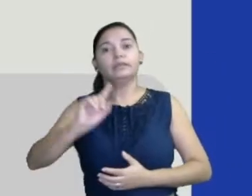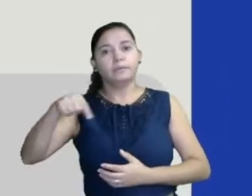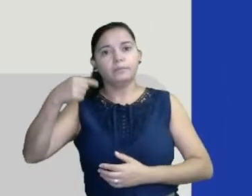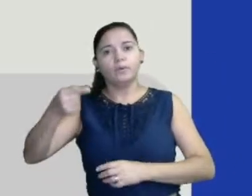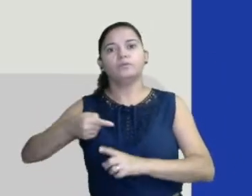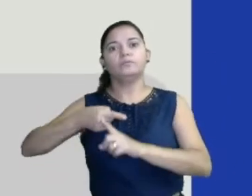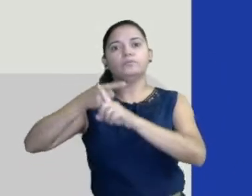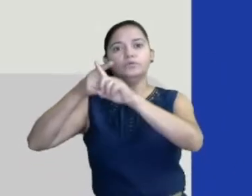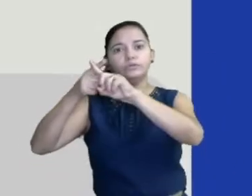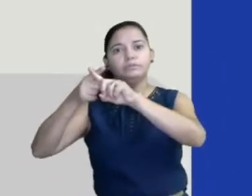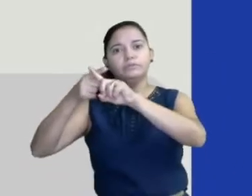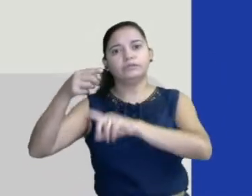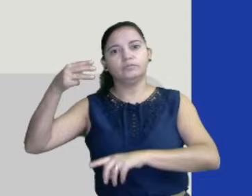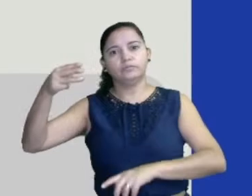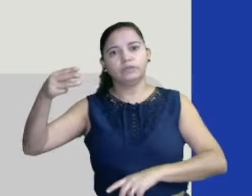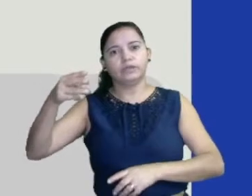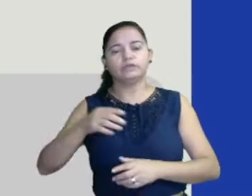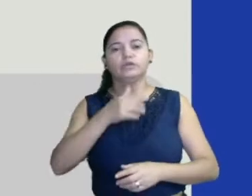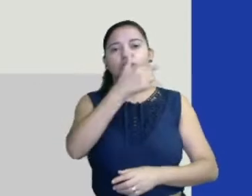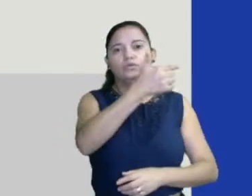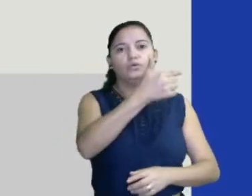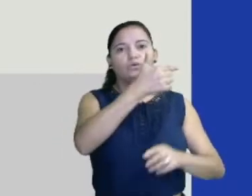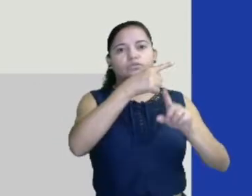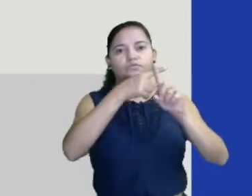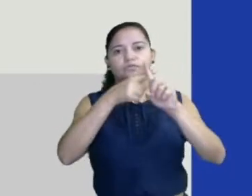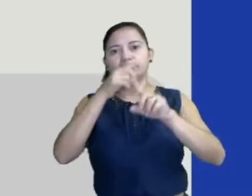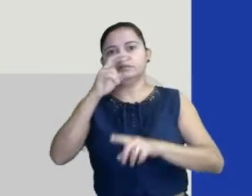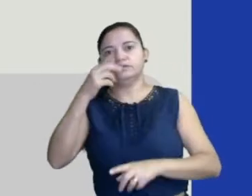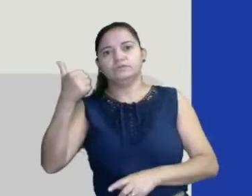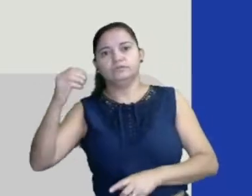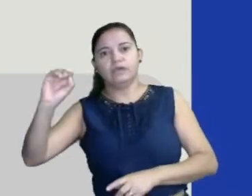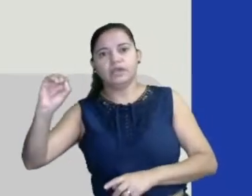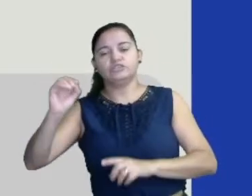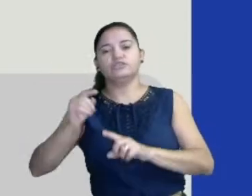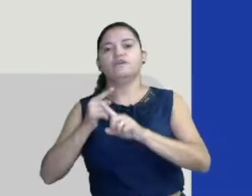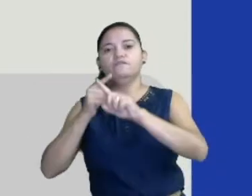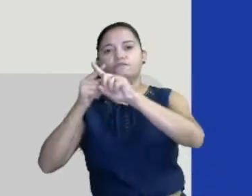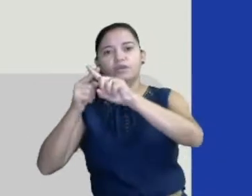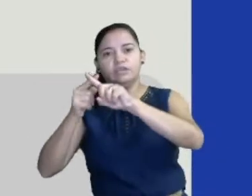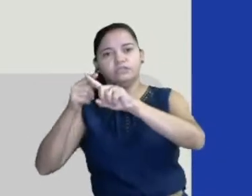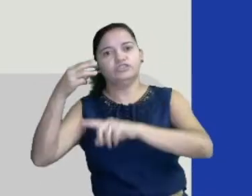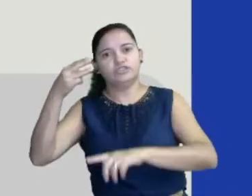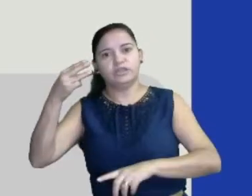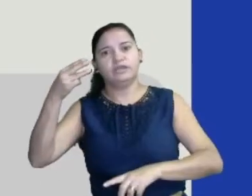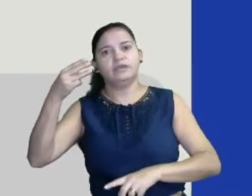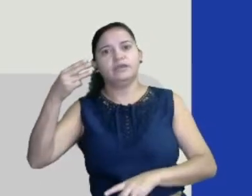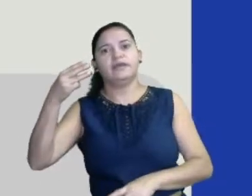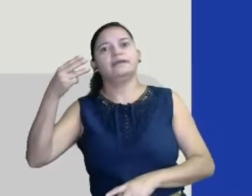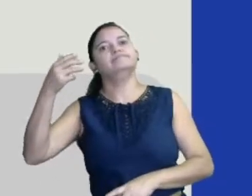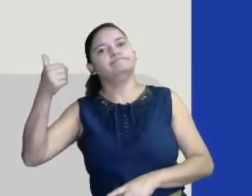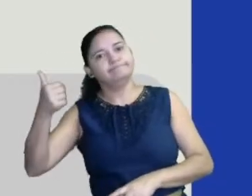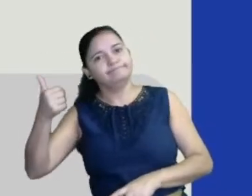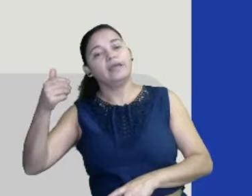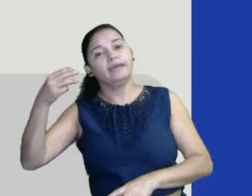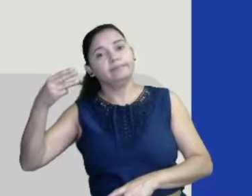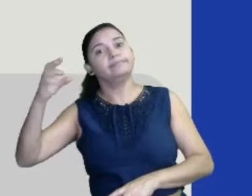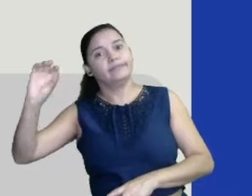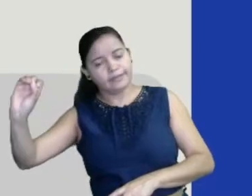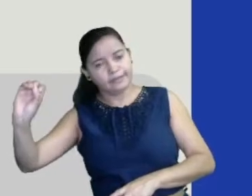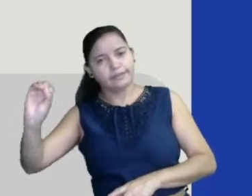pelo três eu vou ter o que duas vezes 5 10 X3 30 ok tranquilo